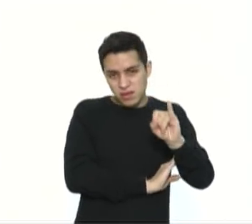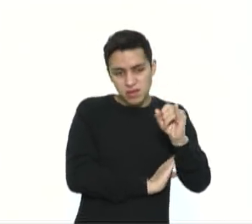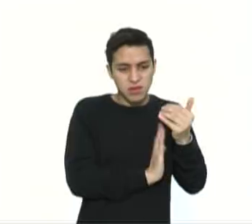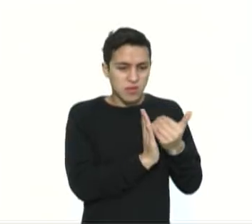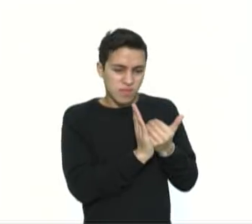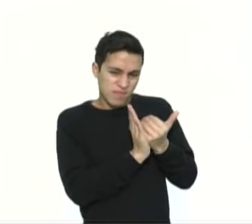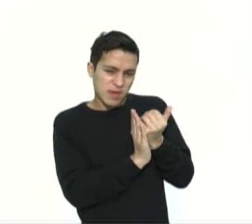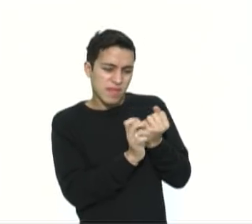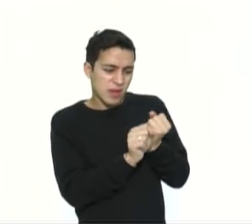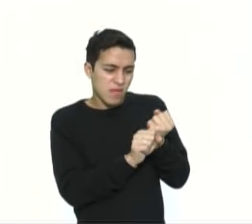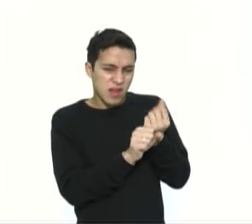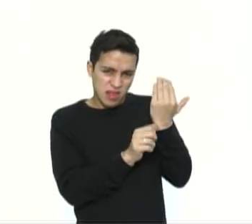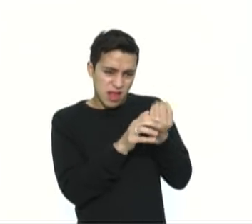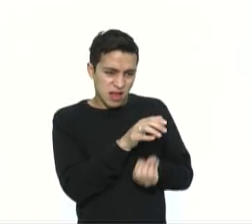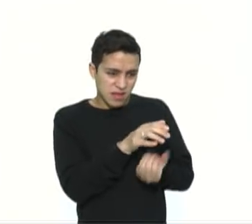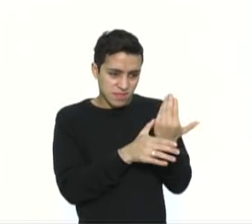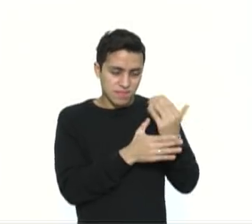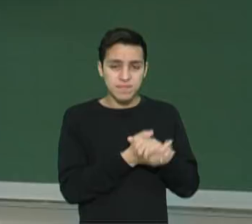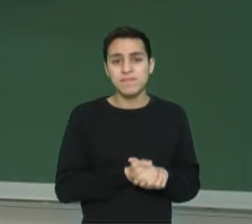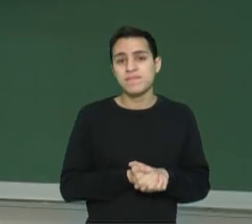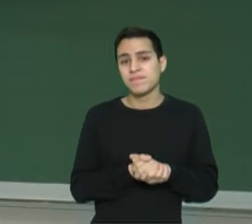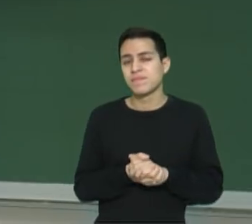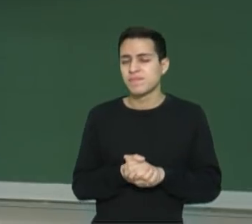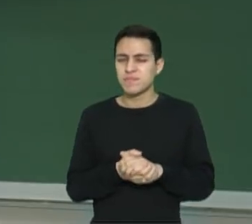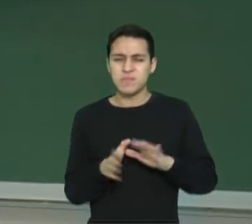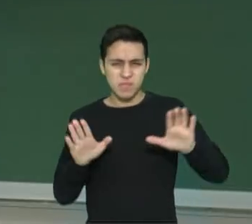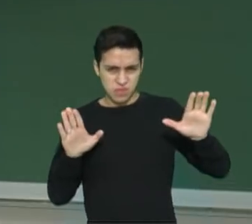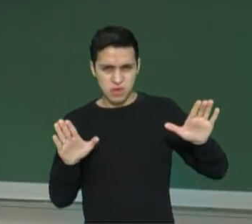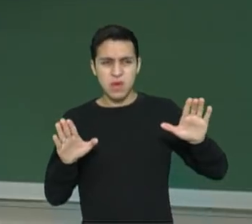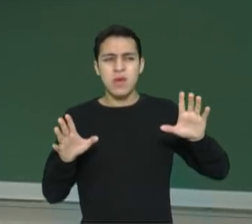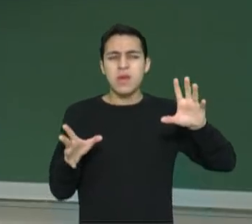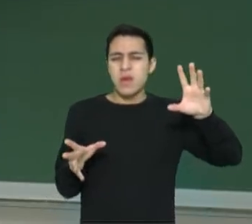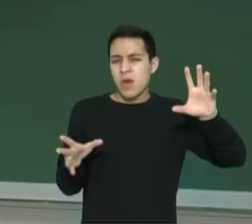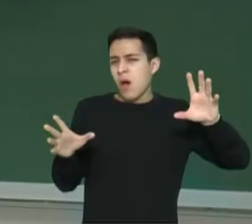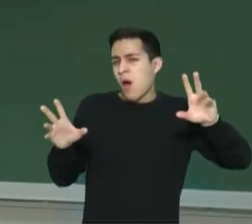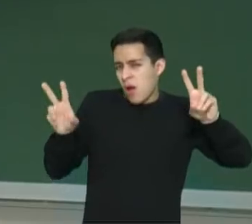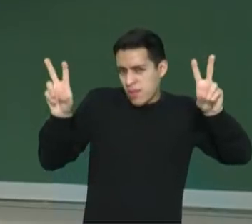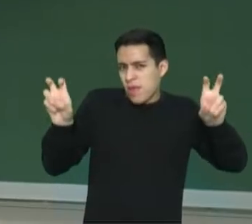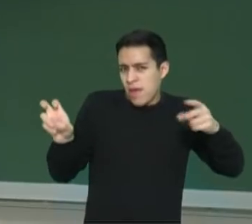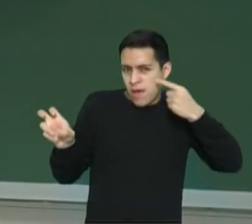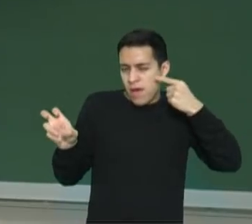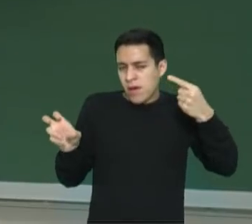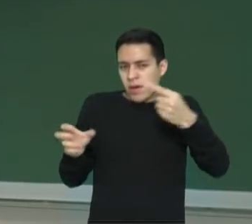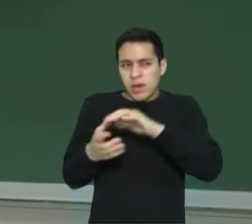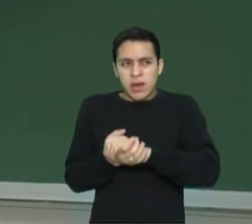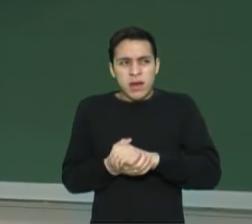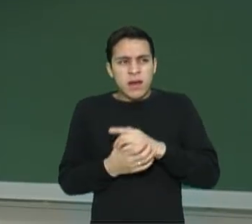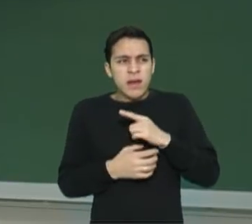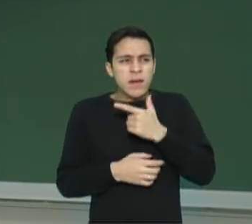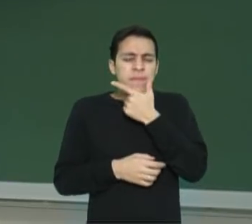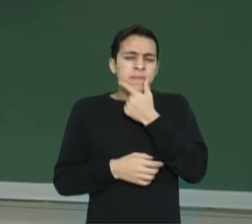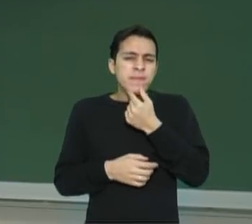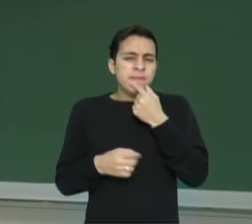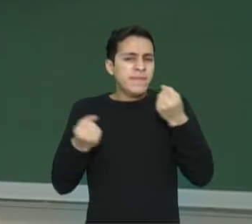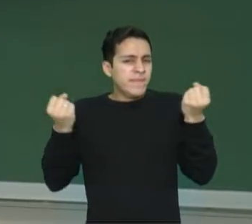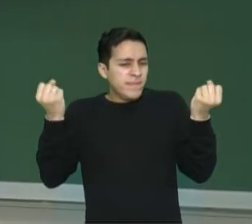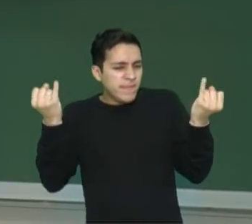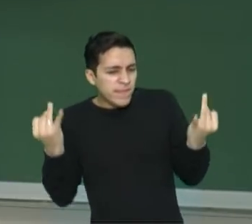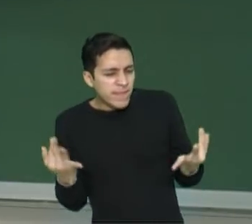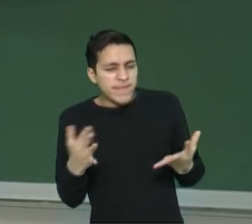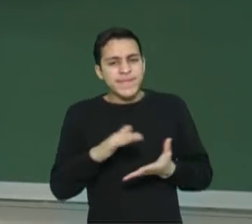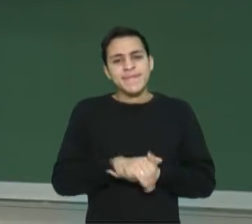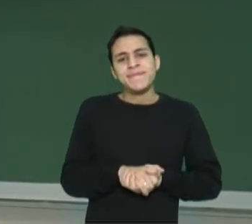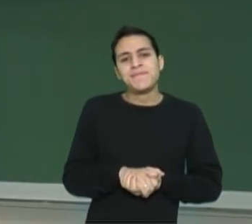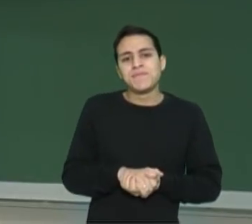primeiros anos. Veja aqui, só quero fazer um adendo, veja que o que a gente tem aqui, o Gardner, ele começou a